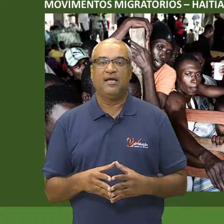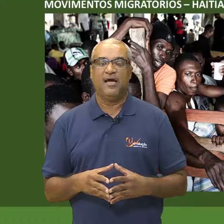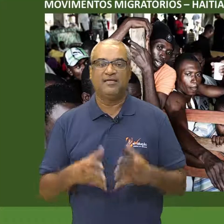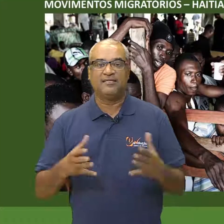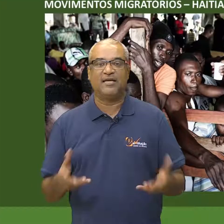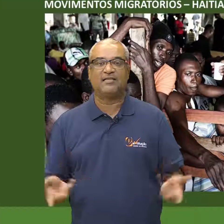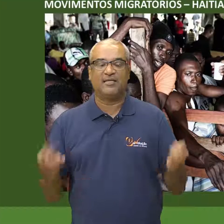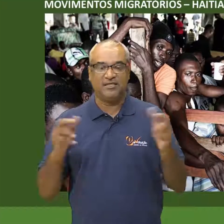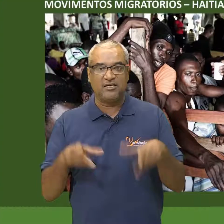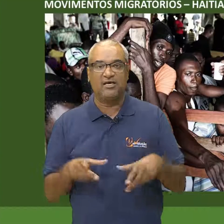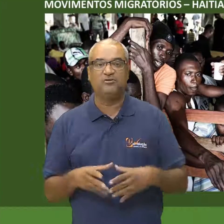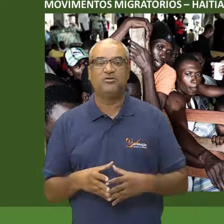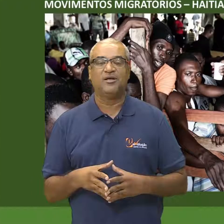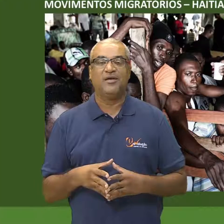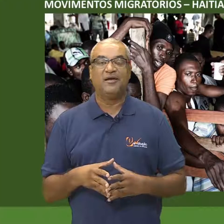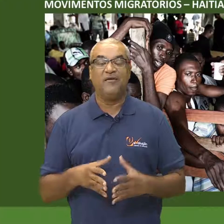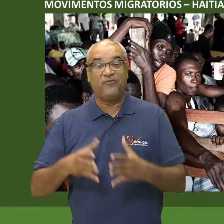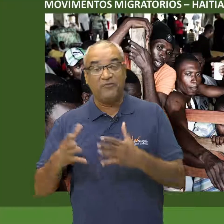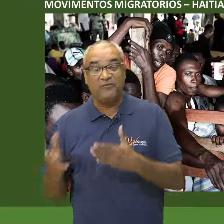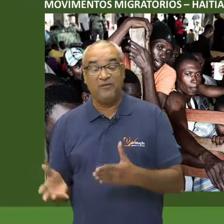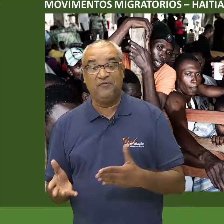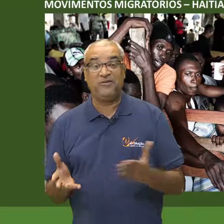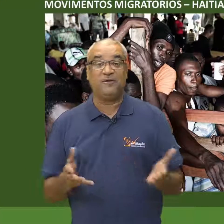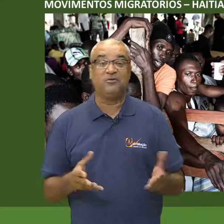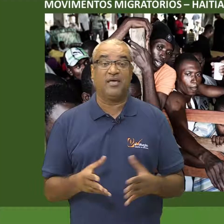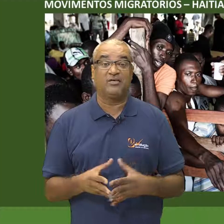aparecer a entrada de haitianos, que foi